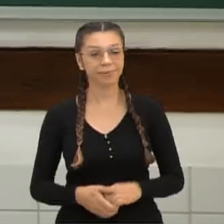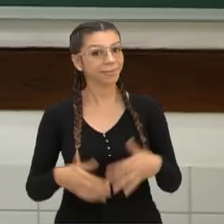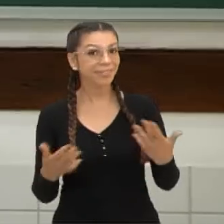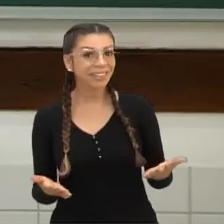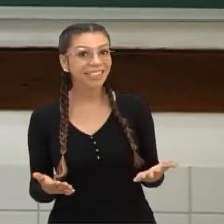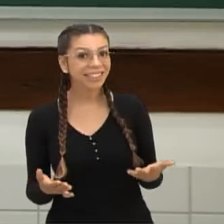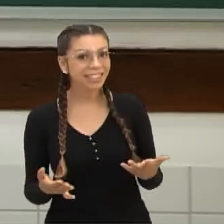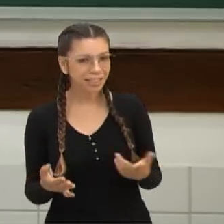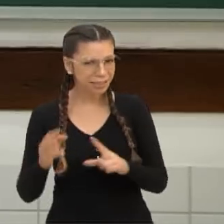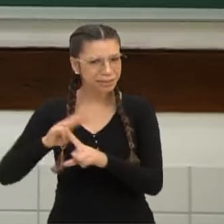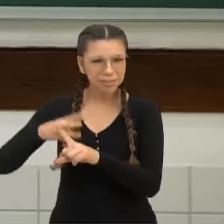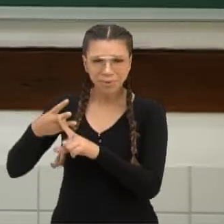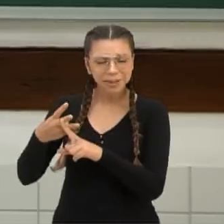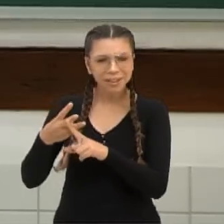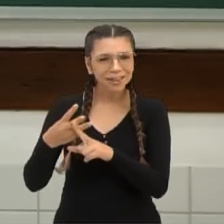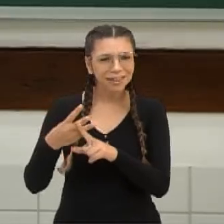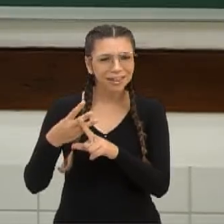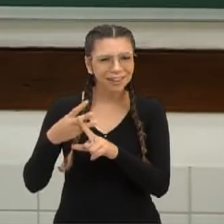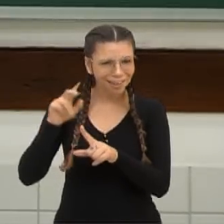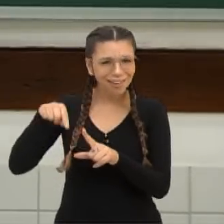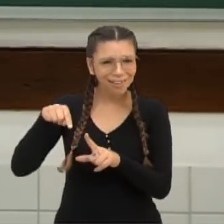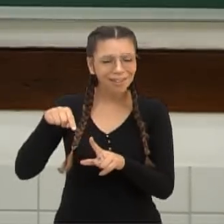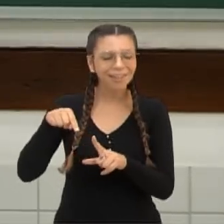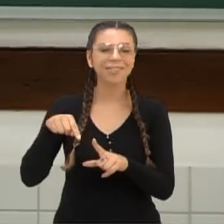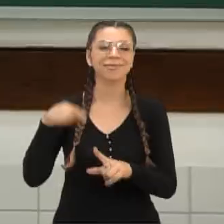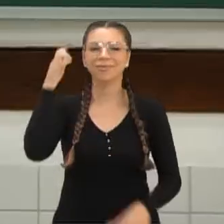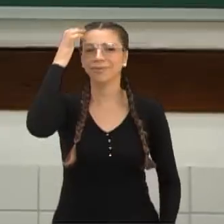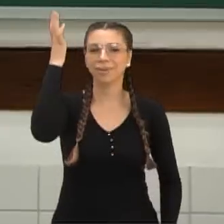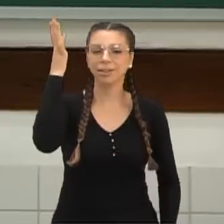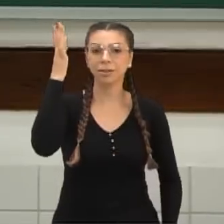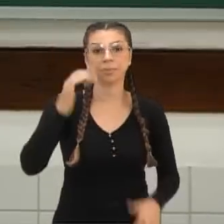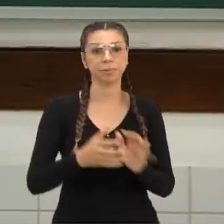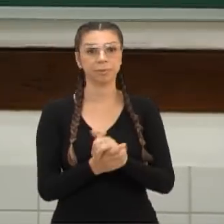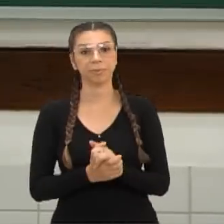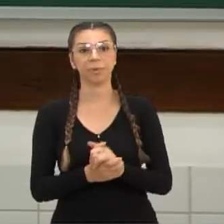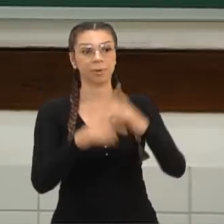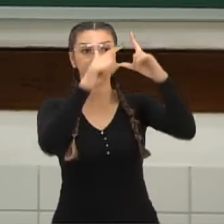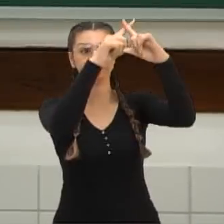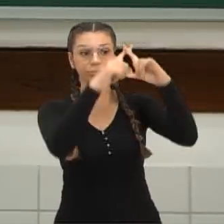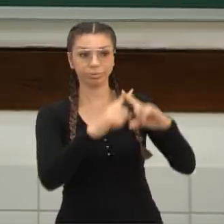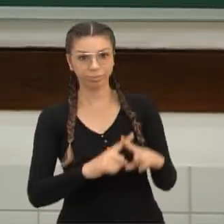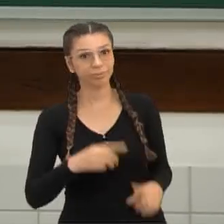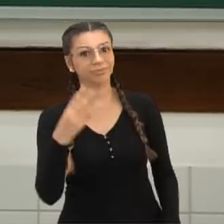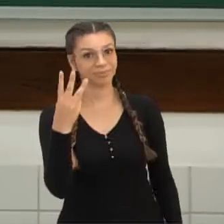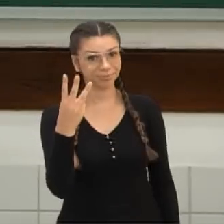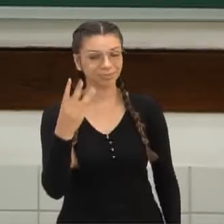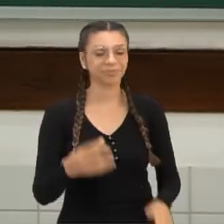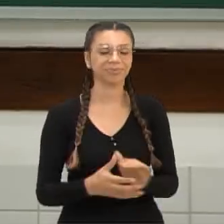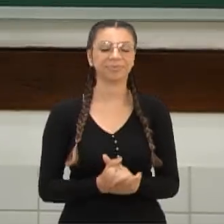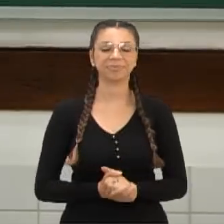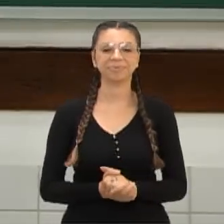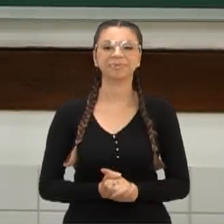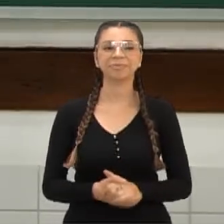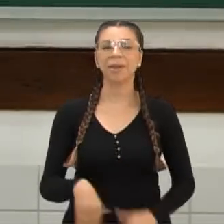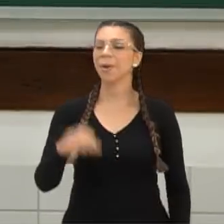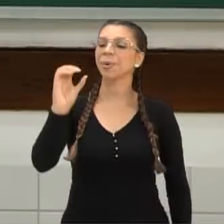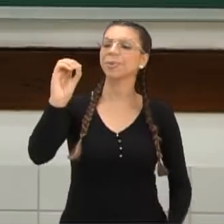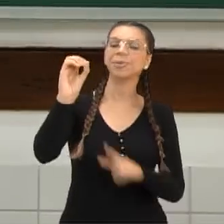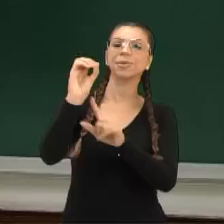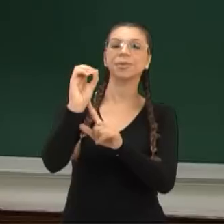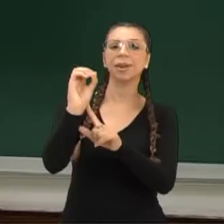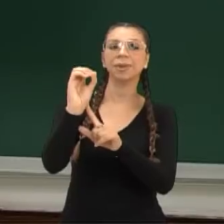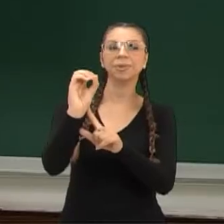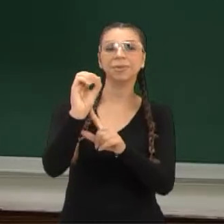E aí, triplicar facinho, né? Tabuada do 3, certo? Então, vamos lá. Então, o 0.